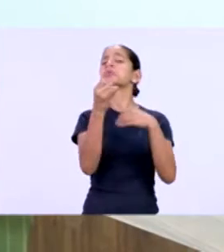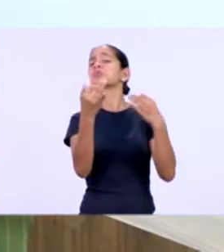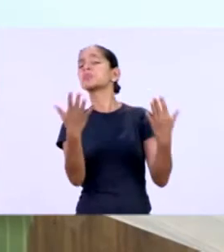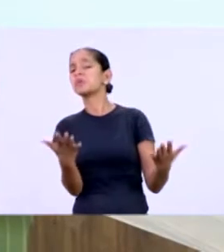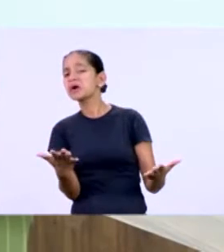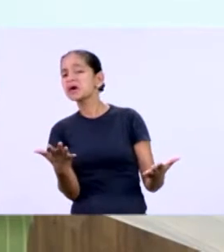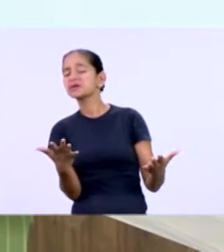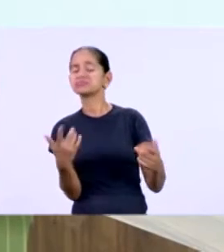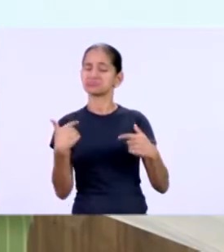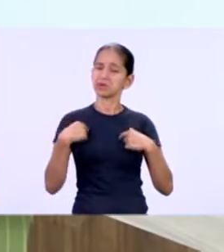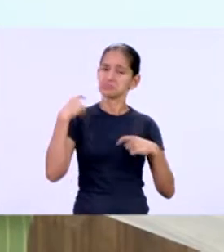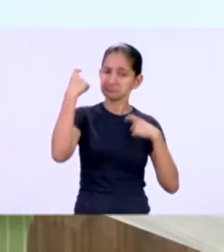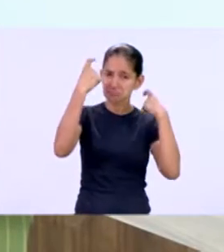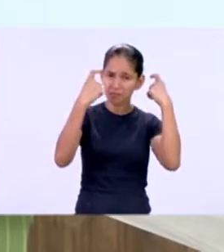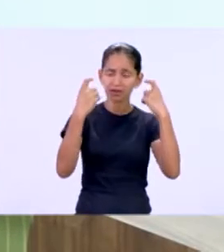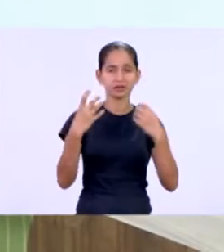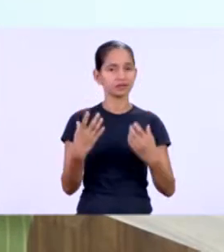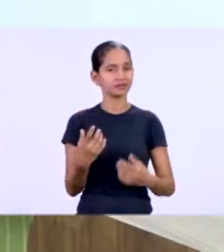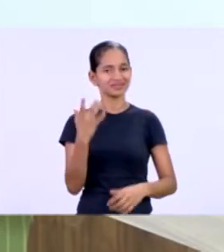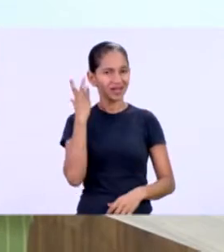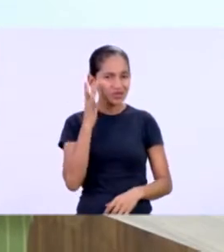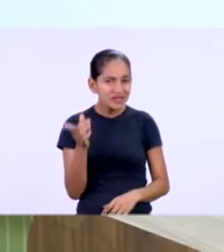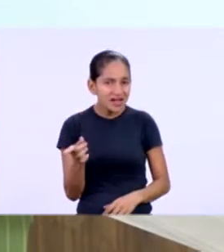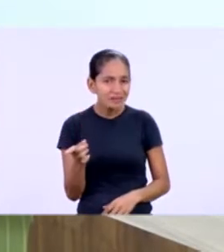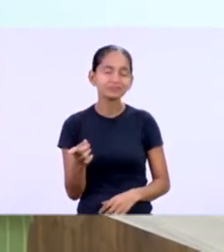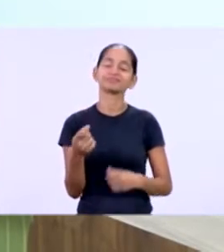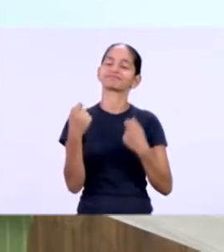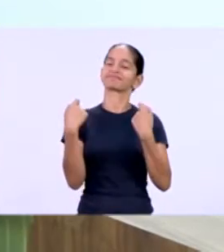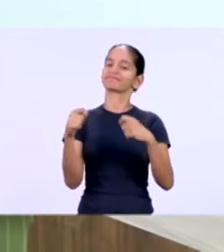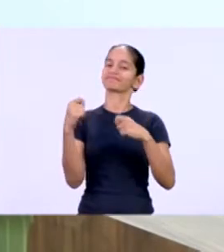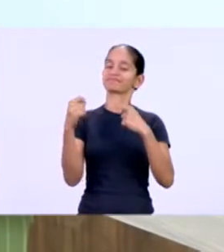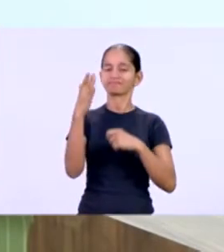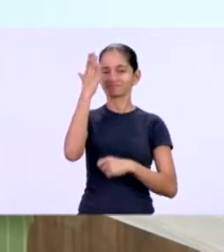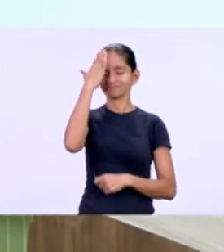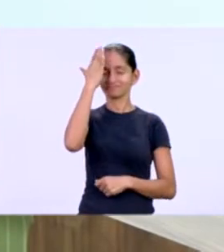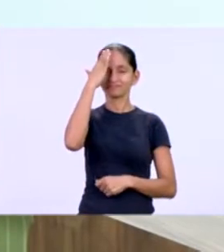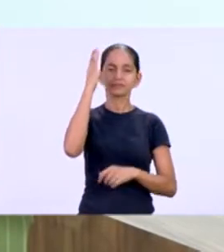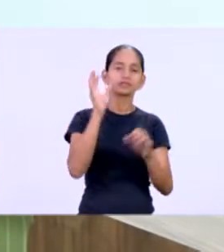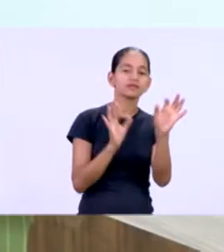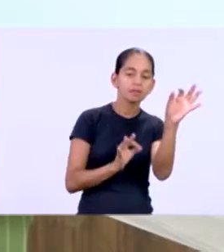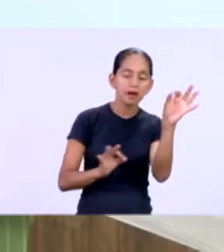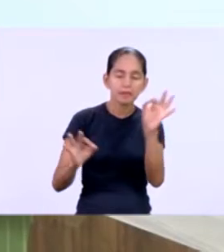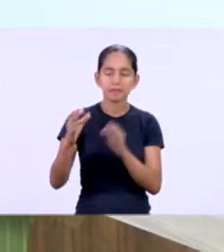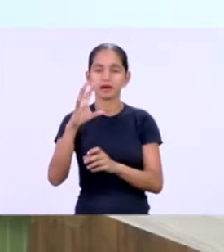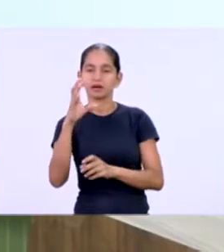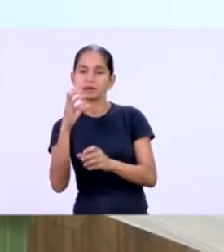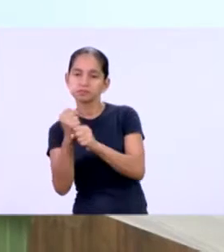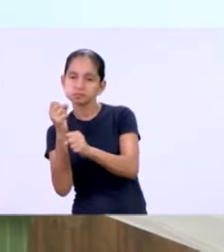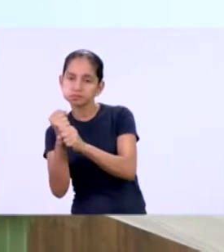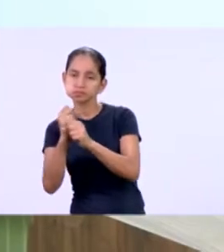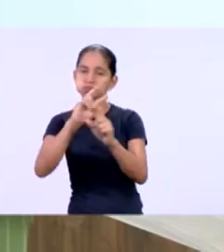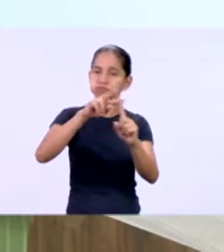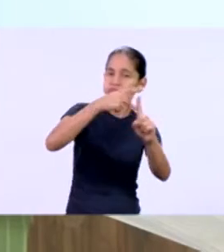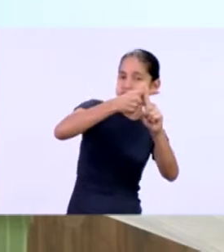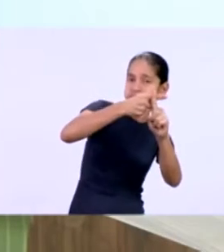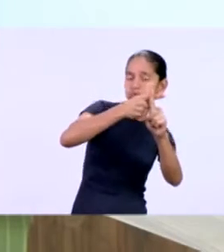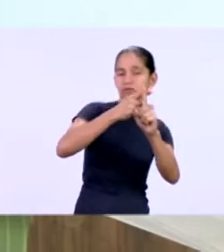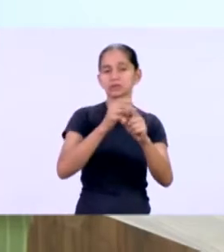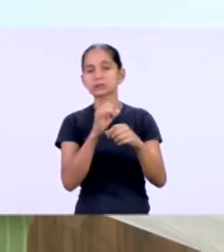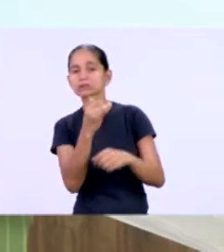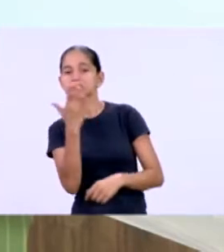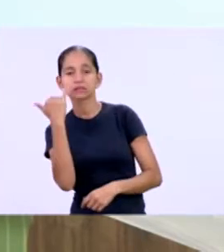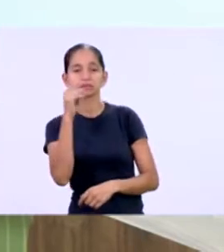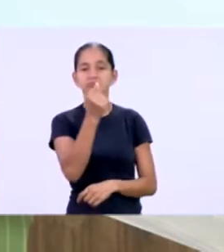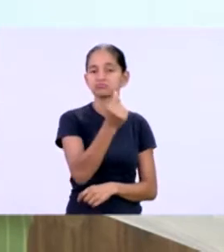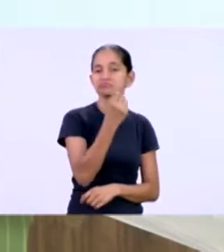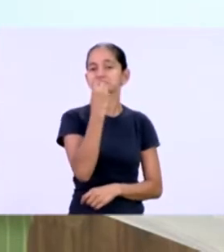muito preocupante as empresas não saberem quanto paga de imposto, que é em virtude disso que ela forma o preço, é em virtude disso que ela tem lucro, que ela tem prejuízo ou não.